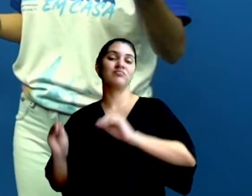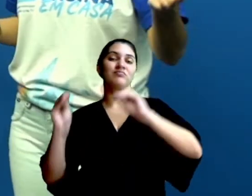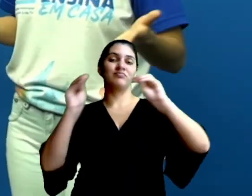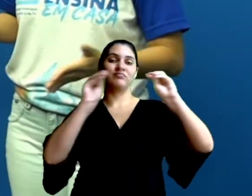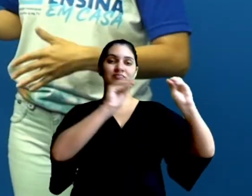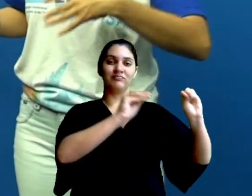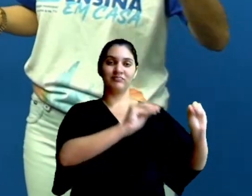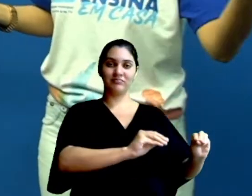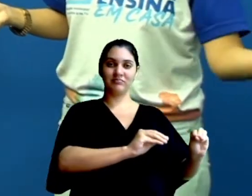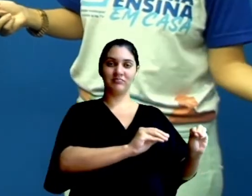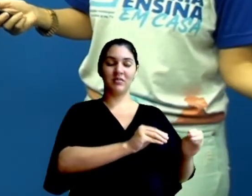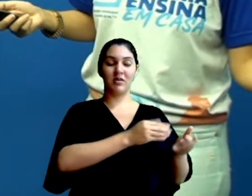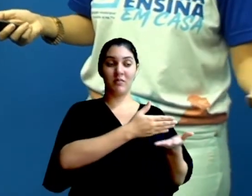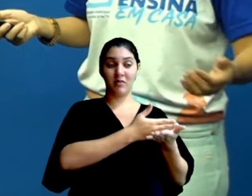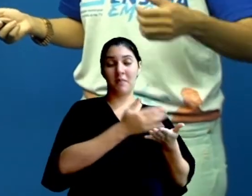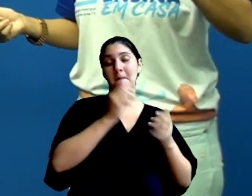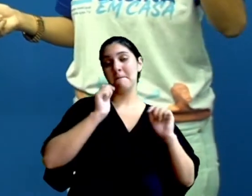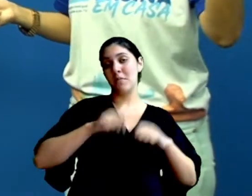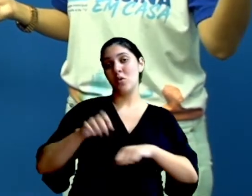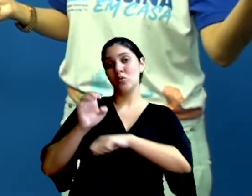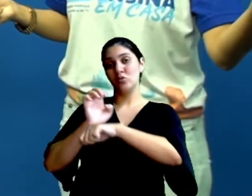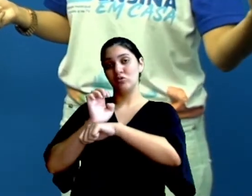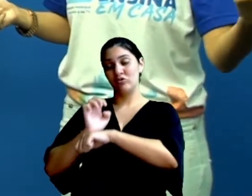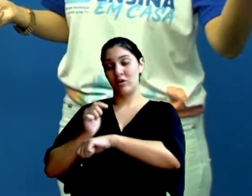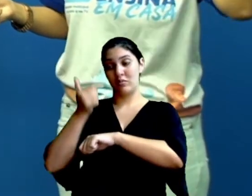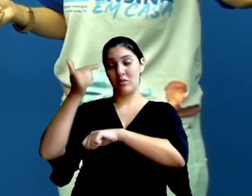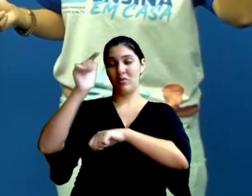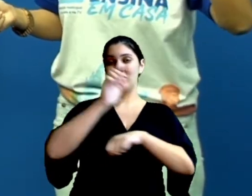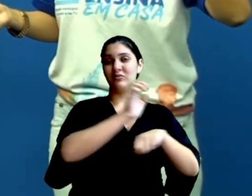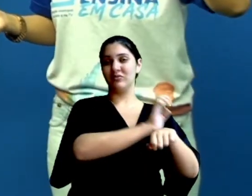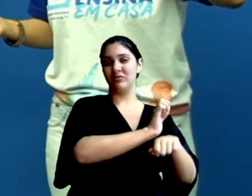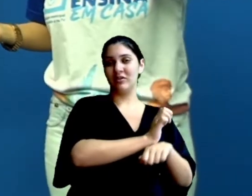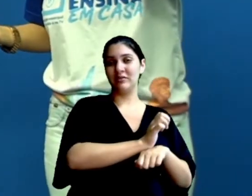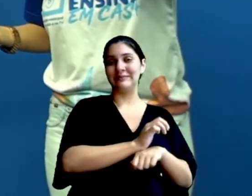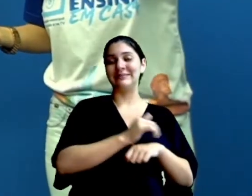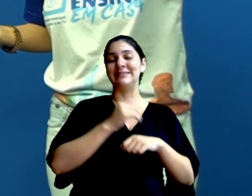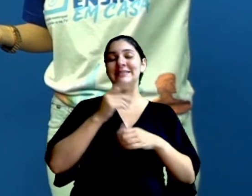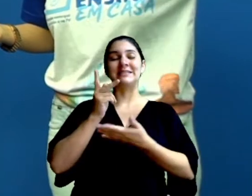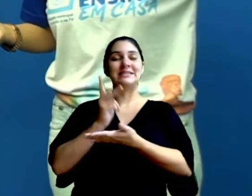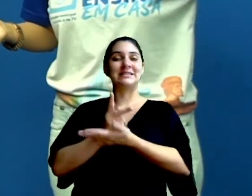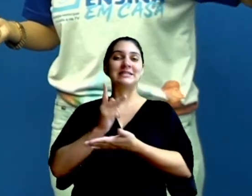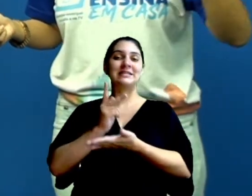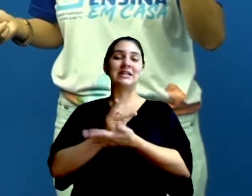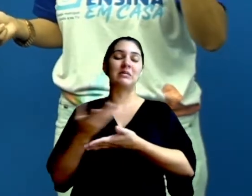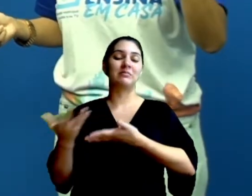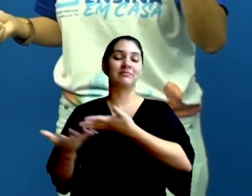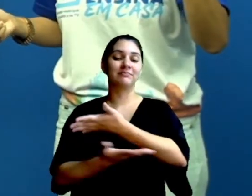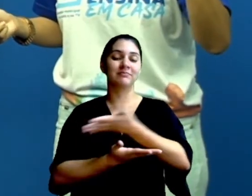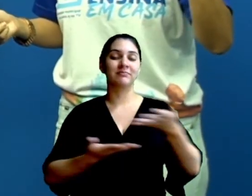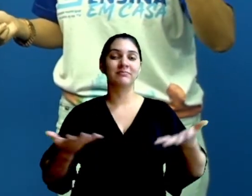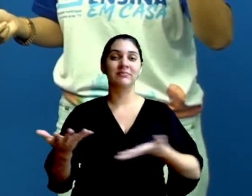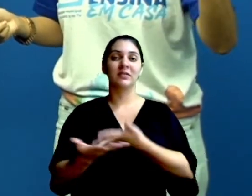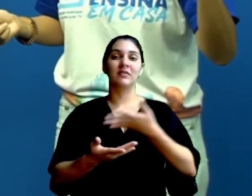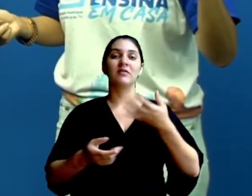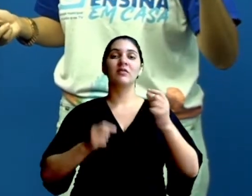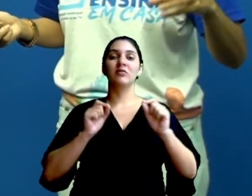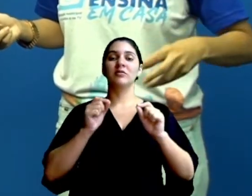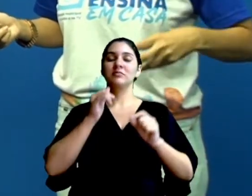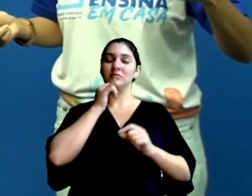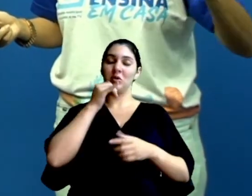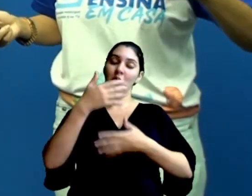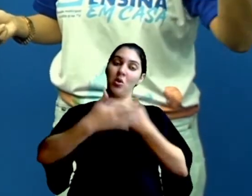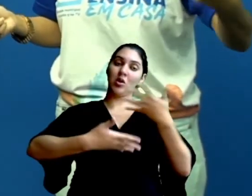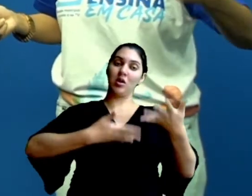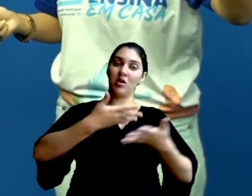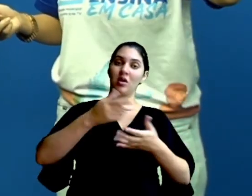estado inicial para outro. E isso sempre está envolvido ou está